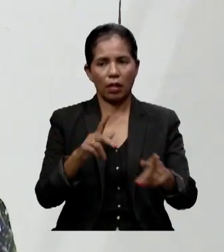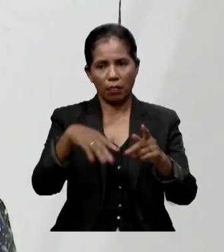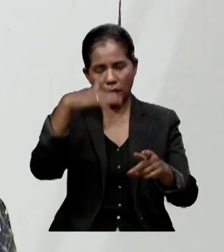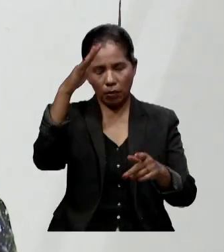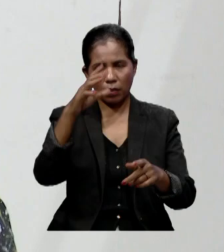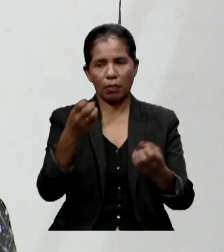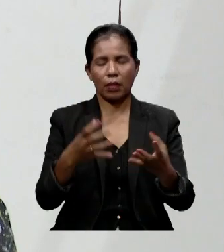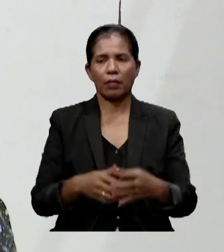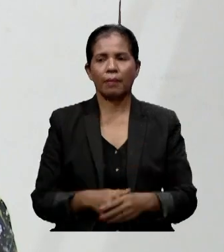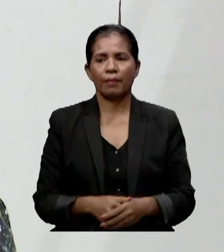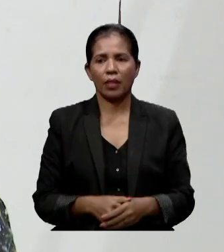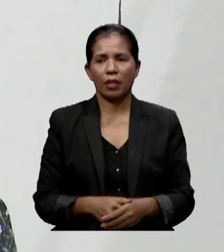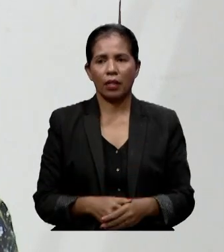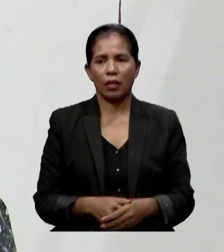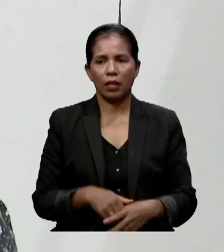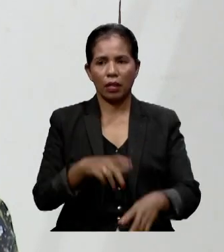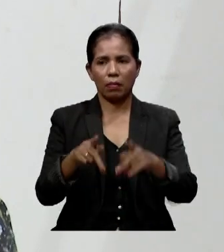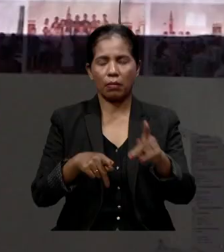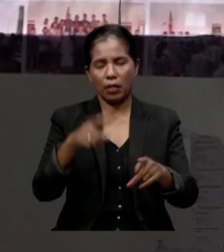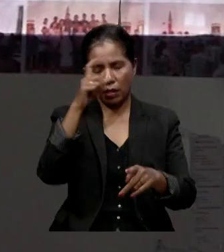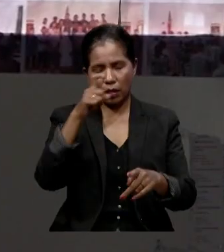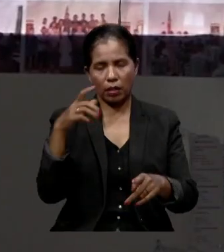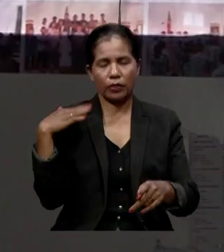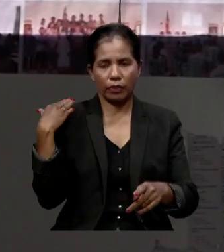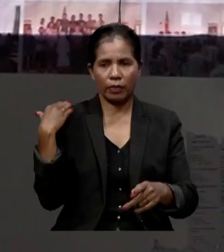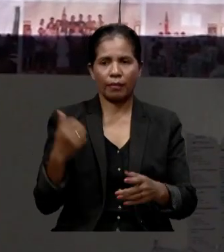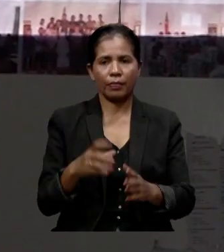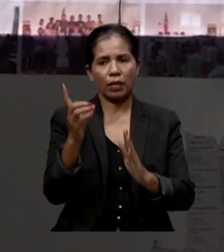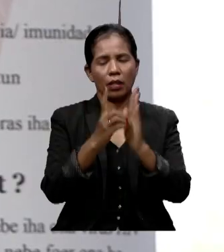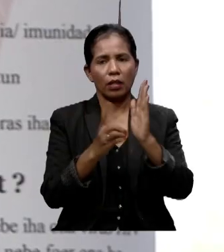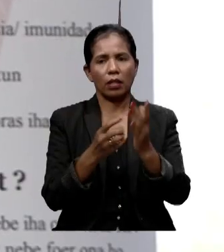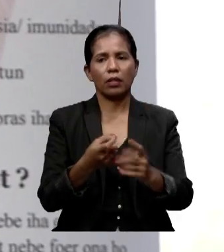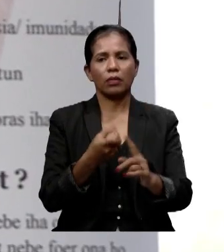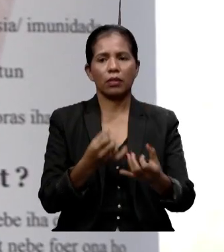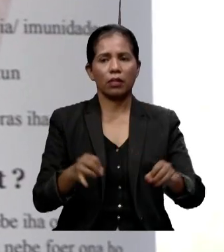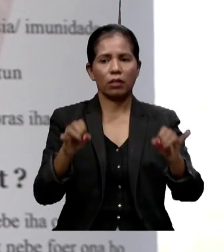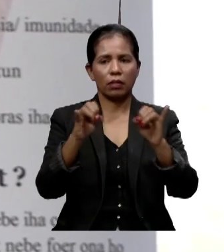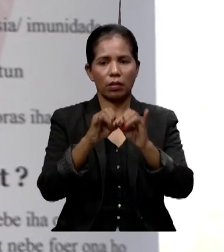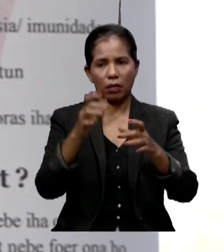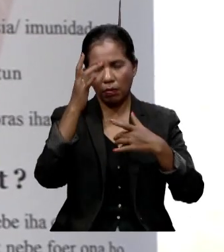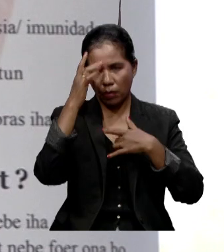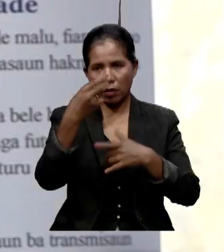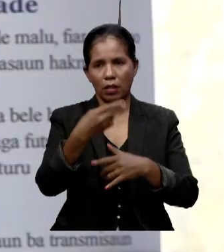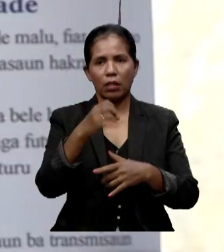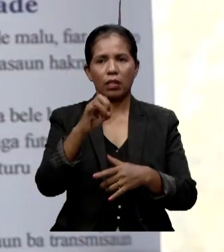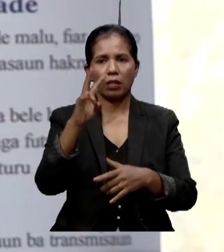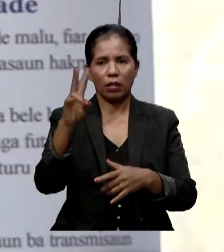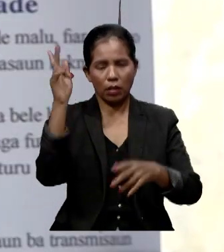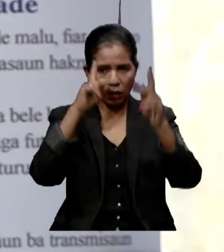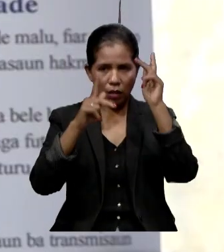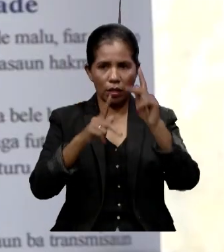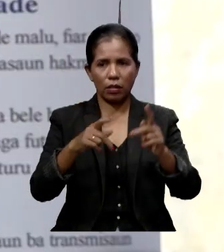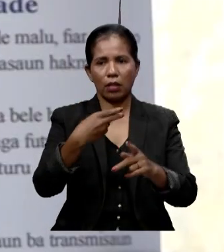né? Idade é uma nebe uma idade produtivo. Dados susi Instituto Nacional Combate Moras HIV-Sida, caso HIV